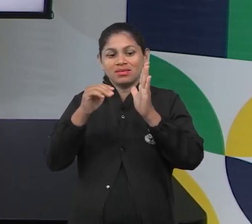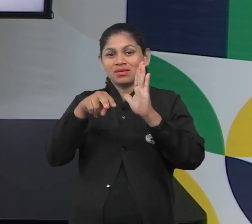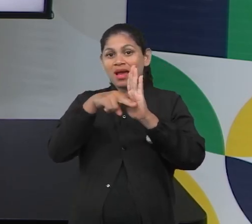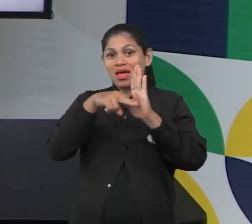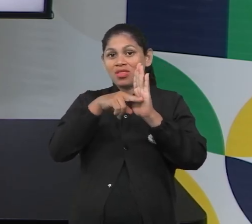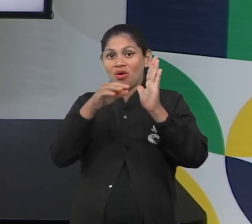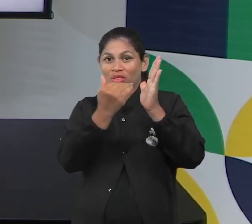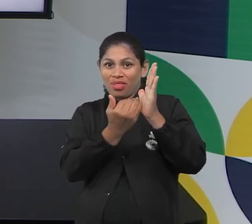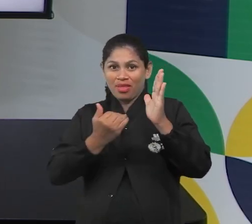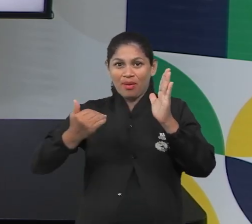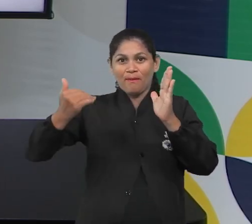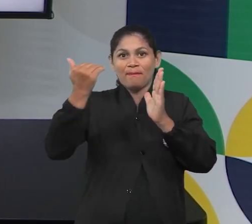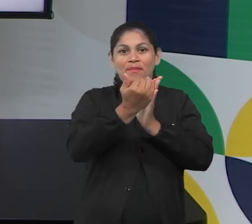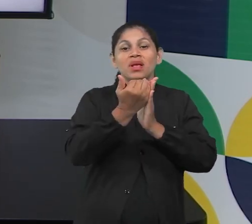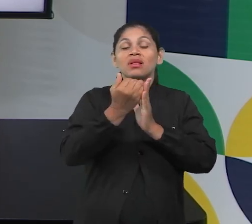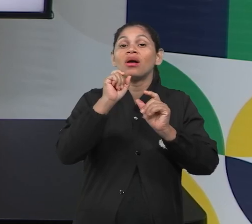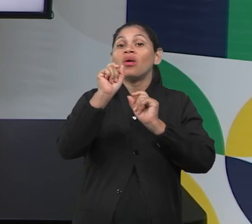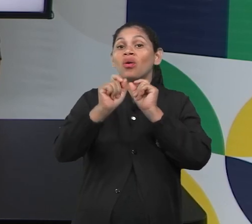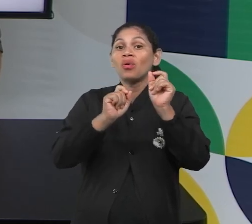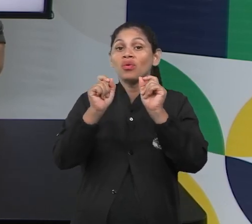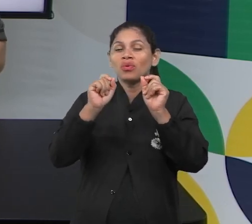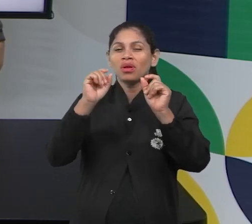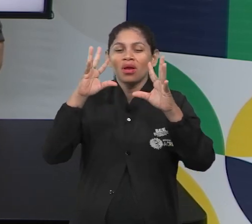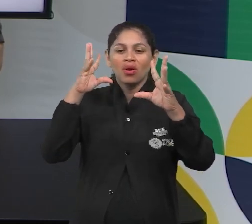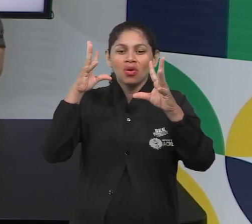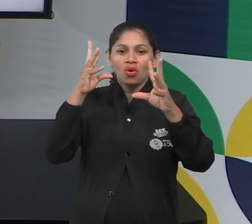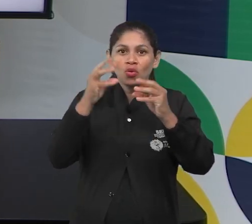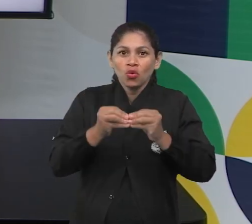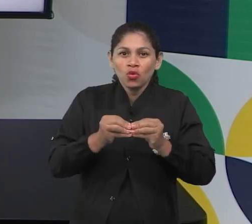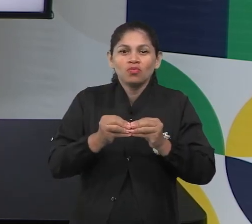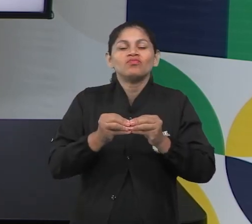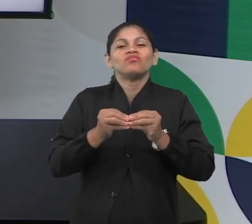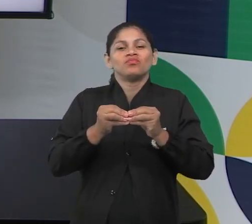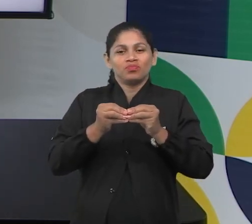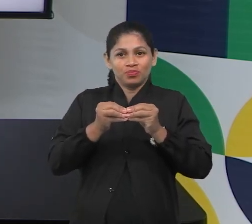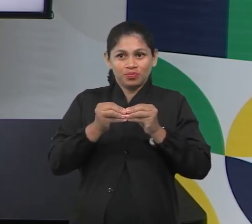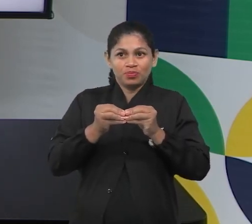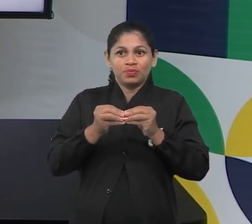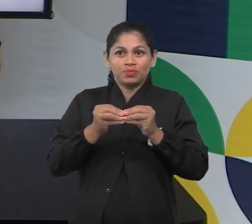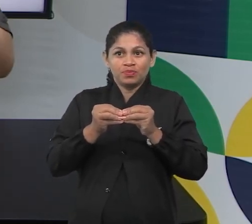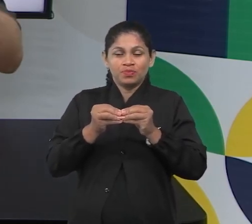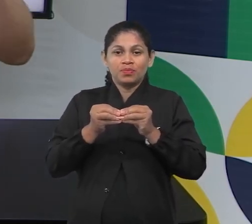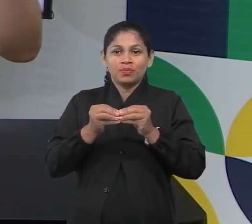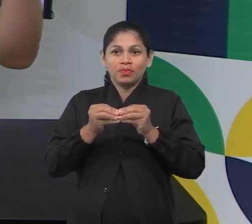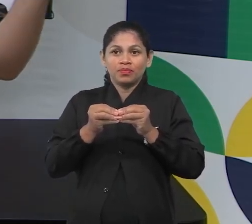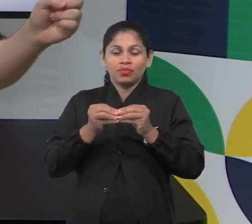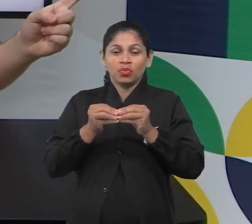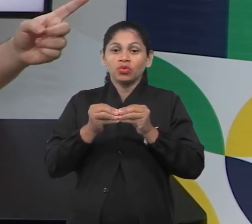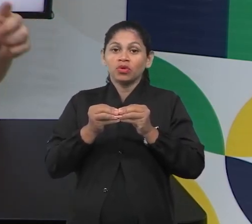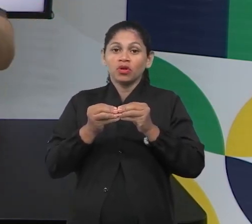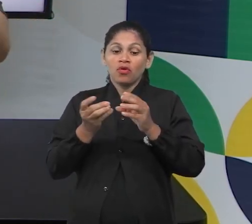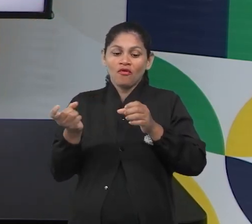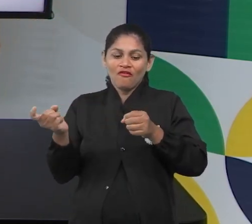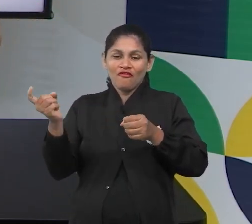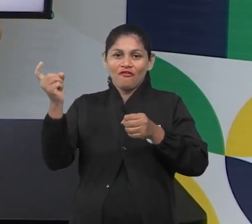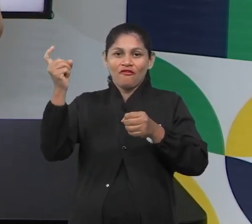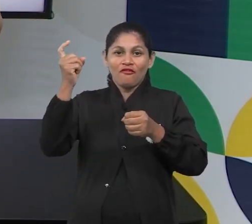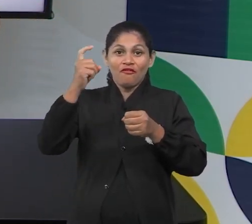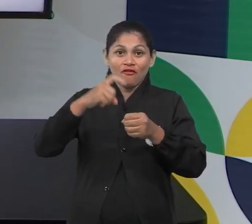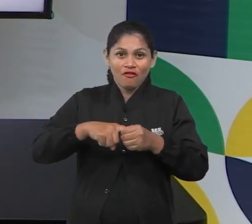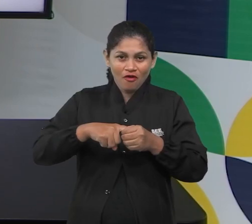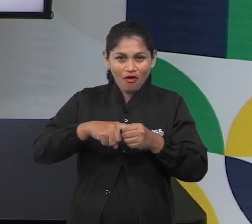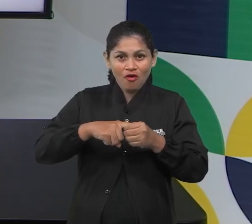que é o fechamento de ouro. É quando eu retomo o meu repertório que eu utilizei lá na introdução